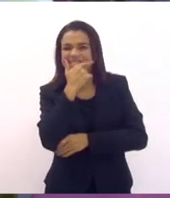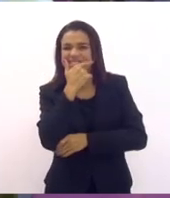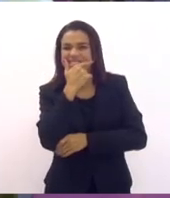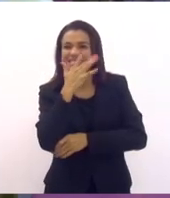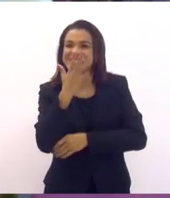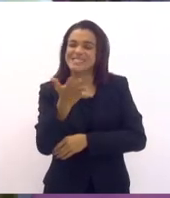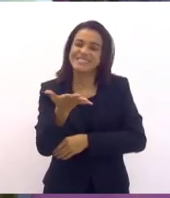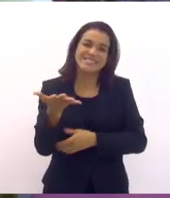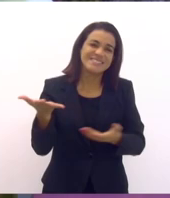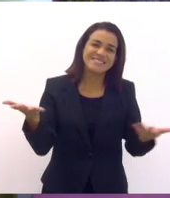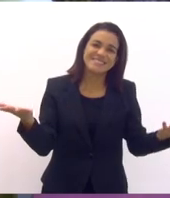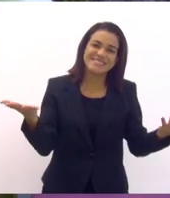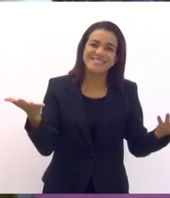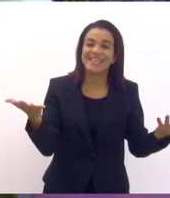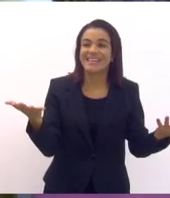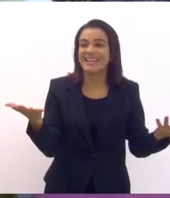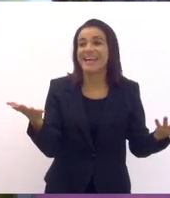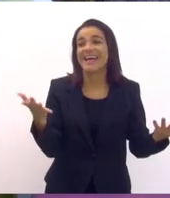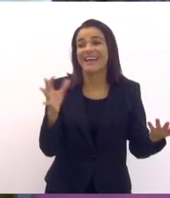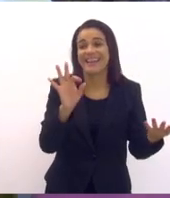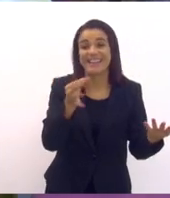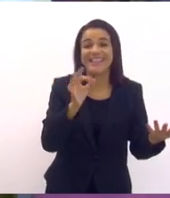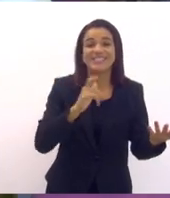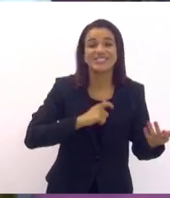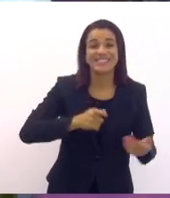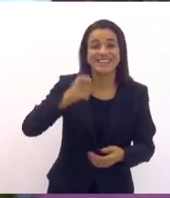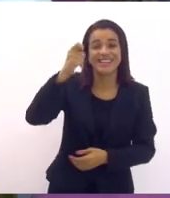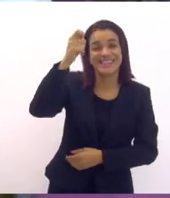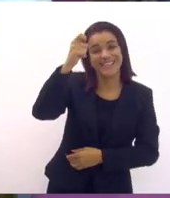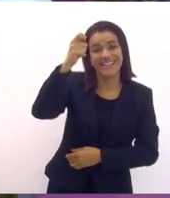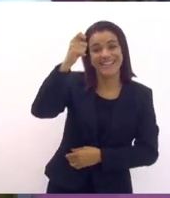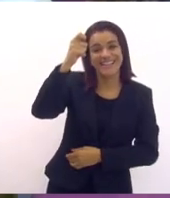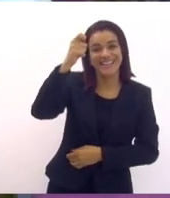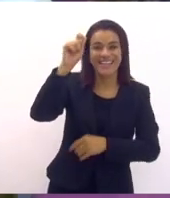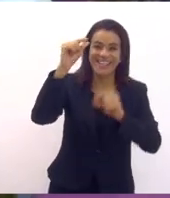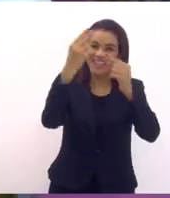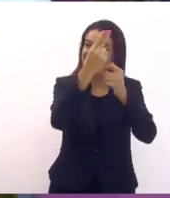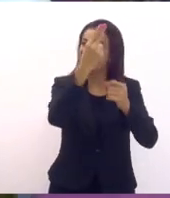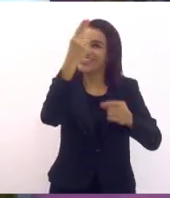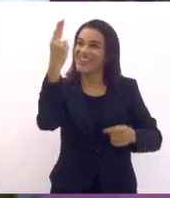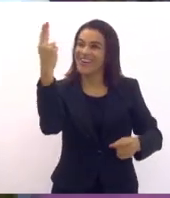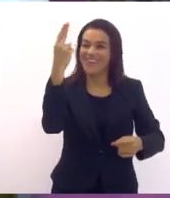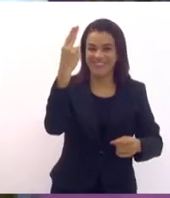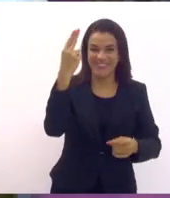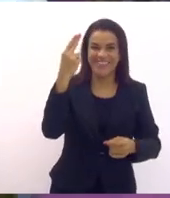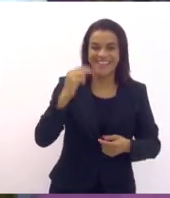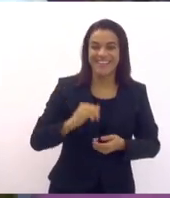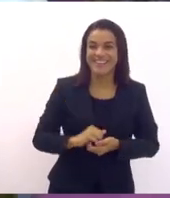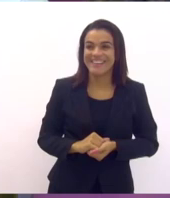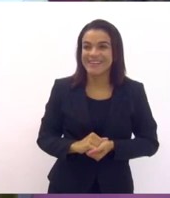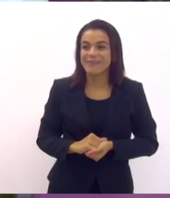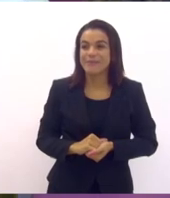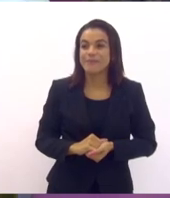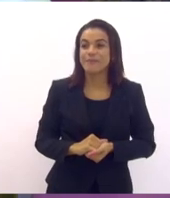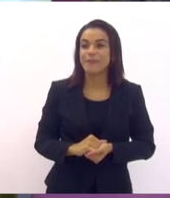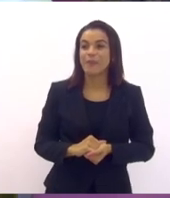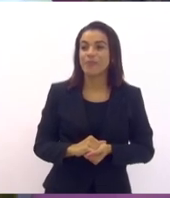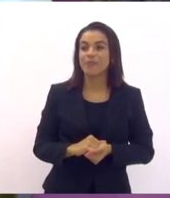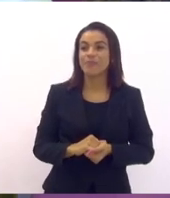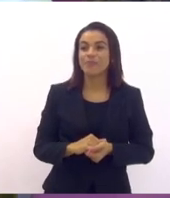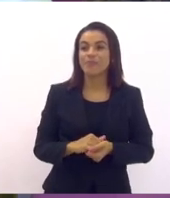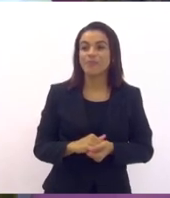placa fora nem precisava se apresentar É verdade era só levantar a placa para dizer assim